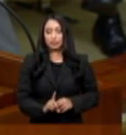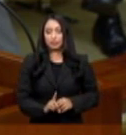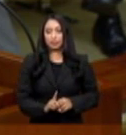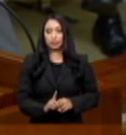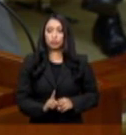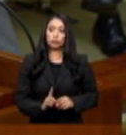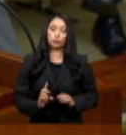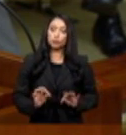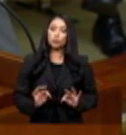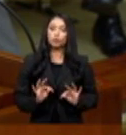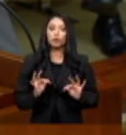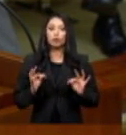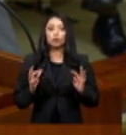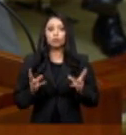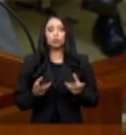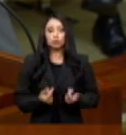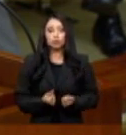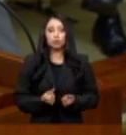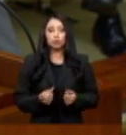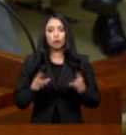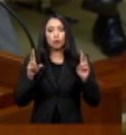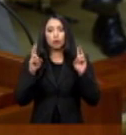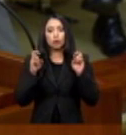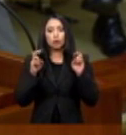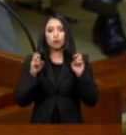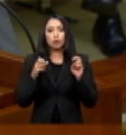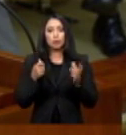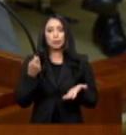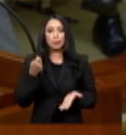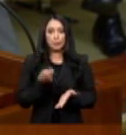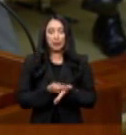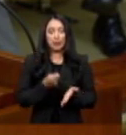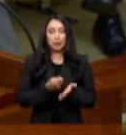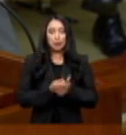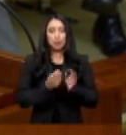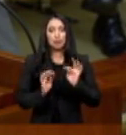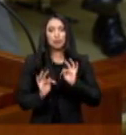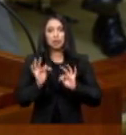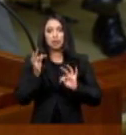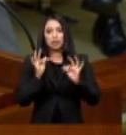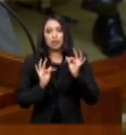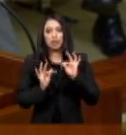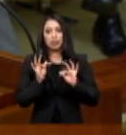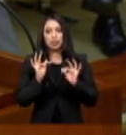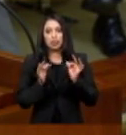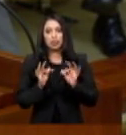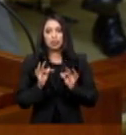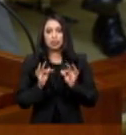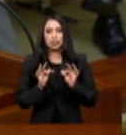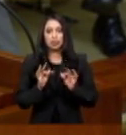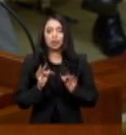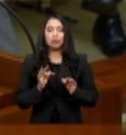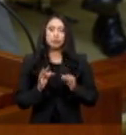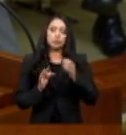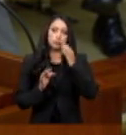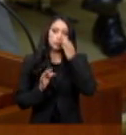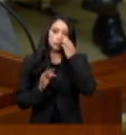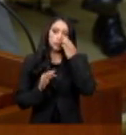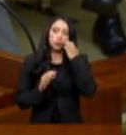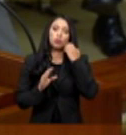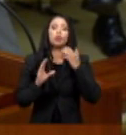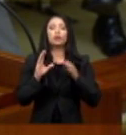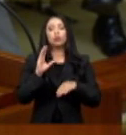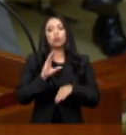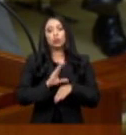Contudo, o termo pagamento, no sentido estritamente técnico e tal como está nos artigos 304 e seguintes do Código